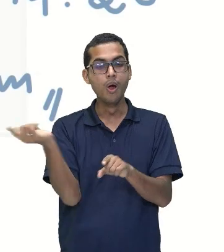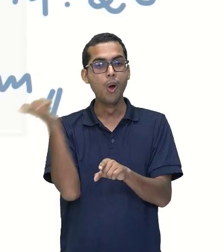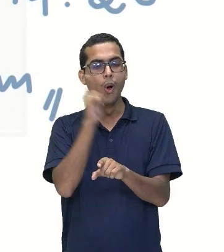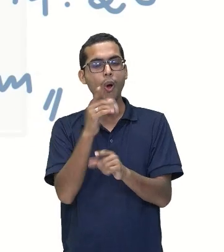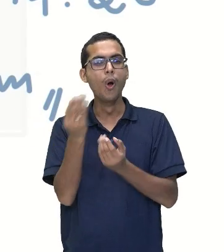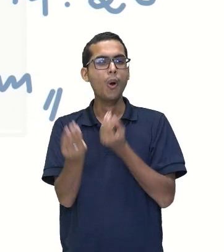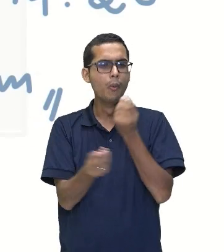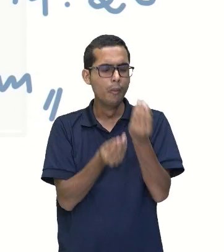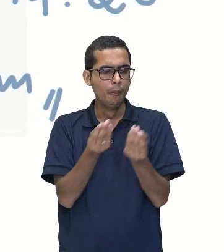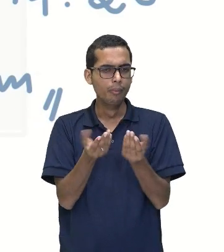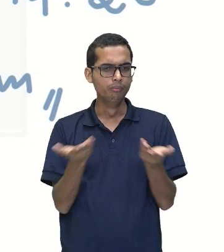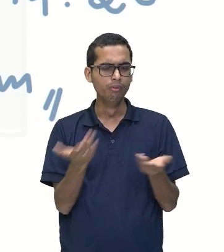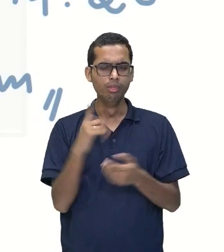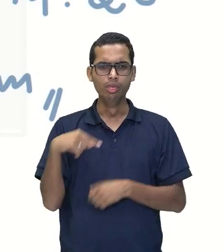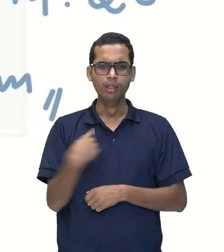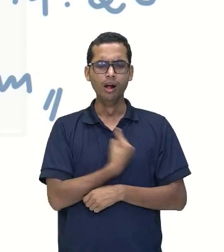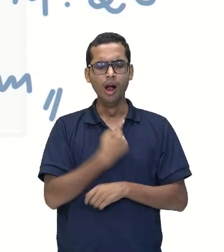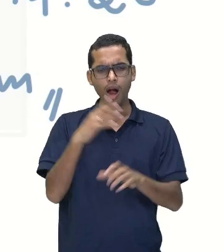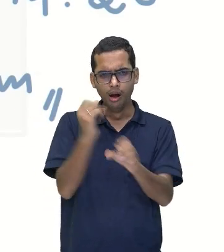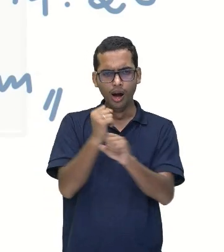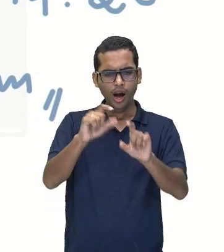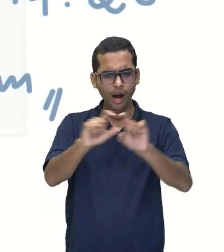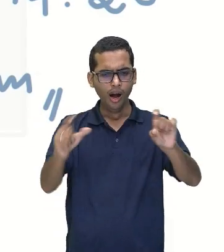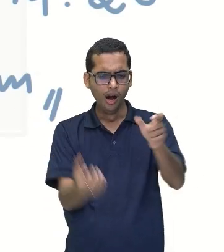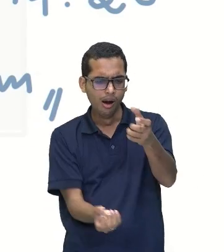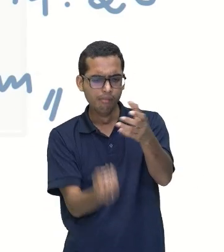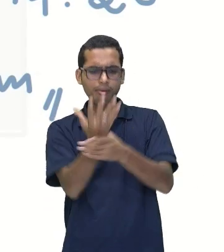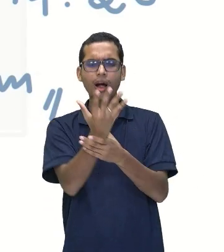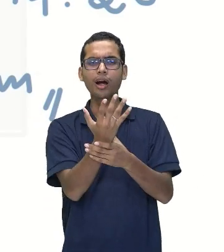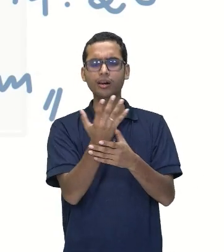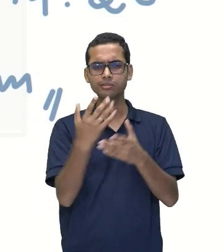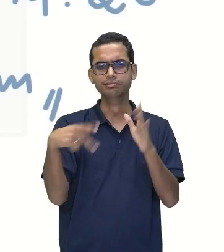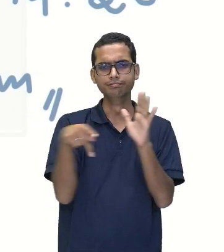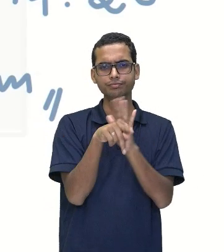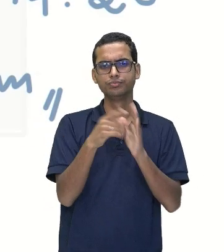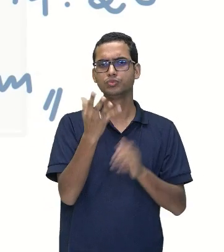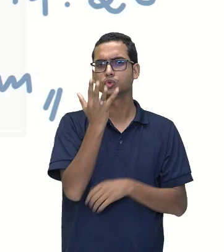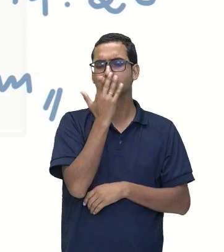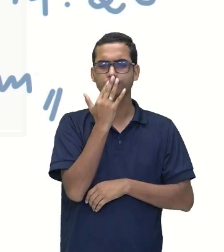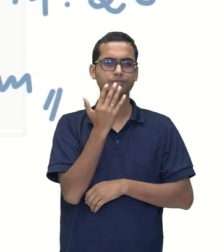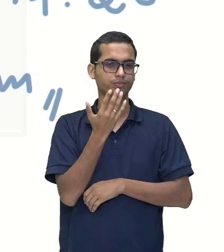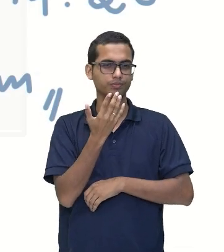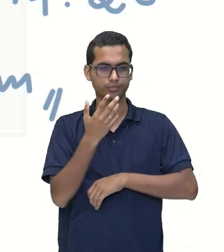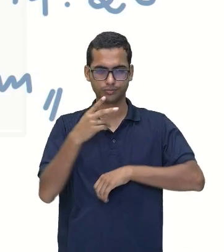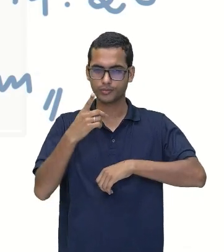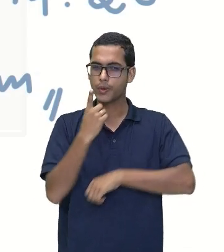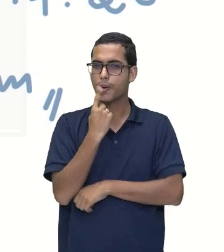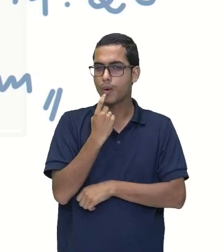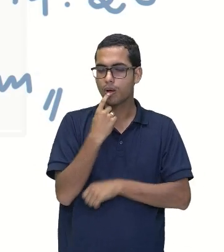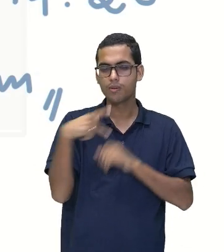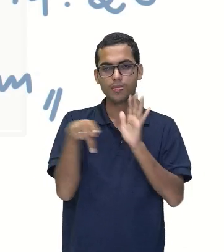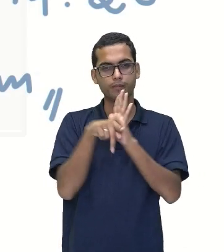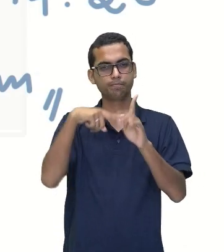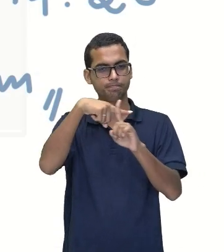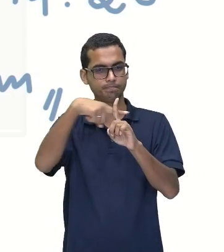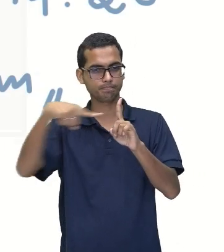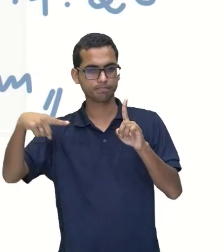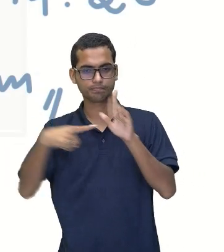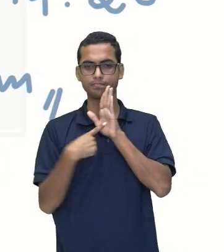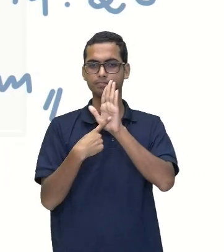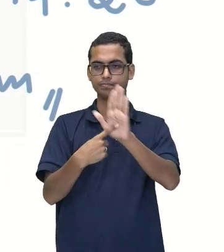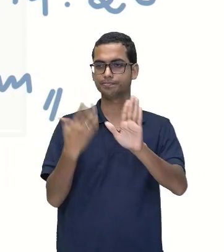isso, nós tivemos o surgimento dessa circunferência vermelha aqui, que é justamente a metade da circunferência